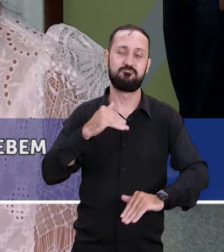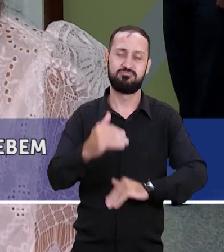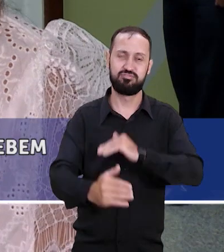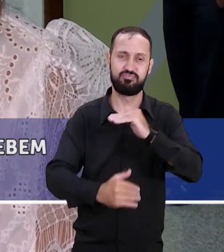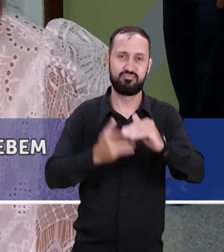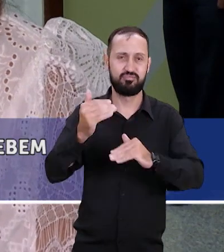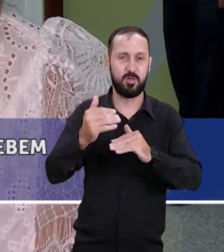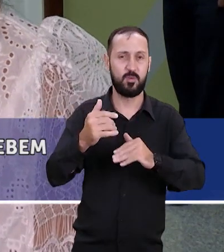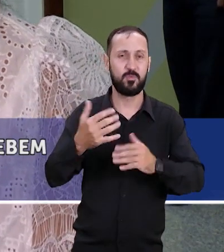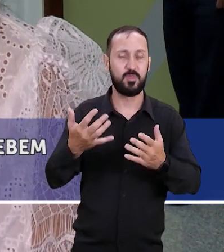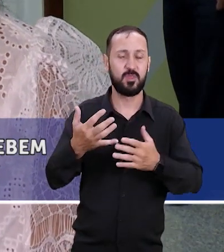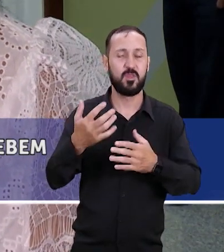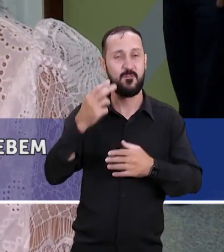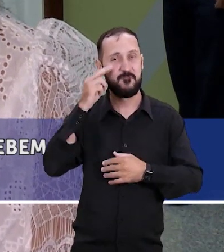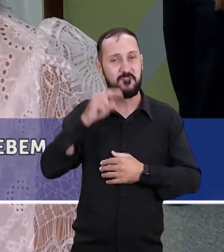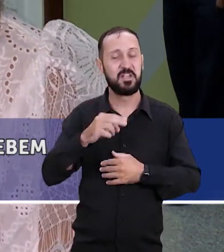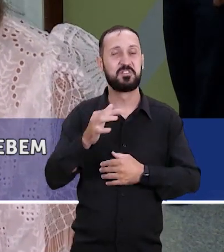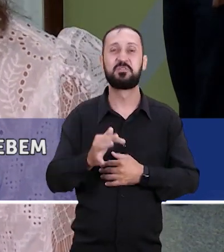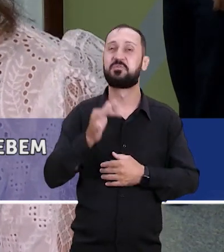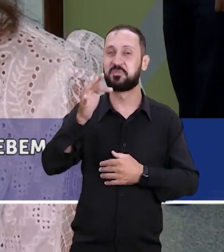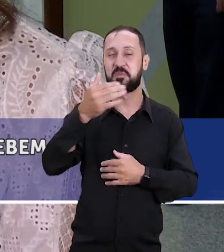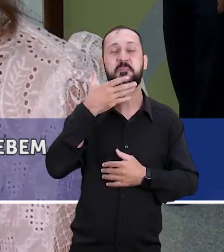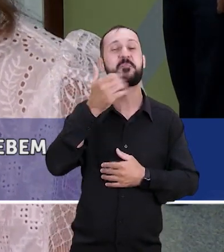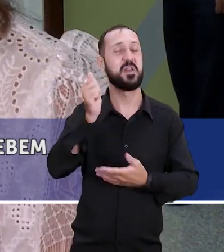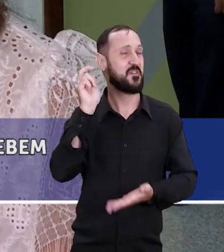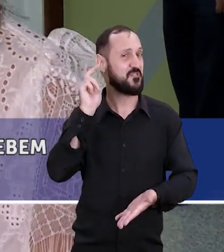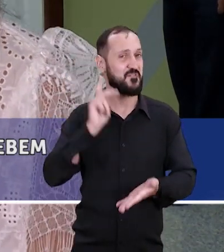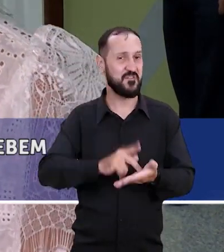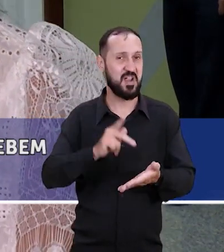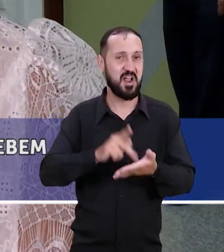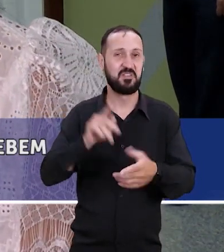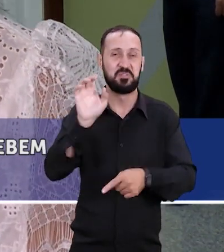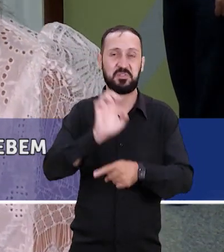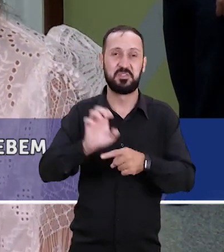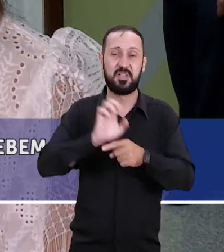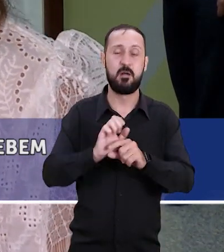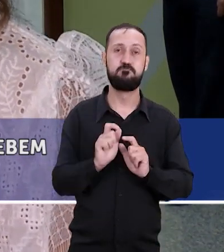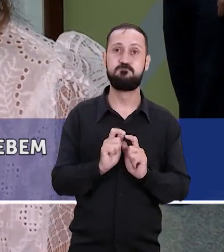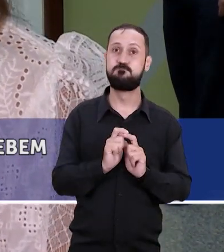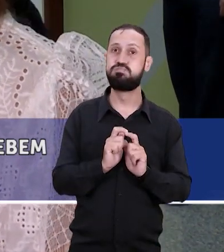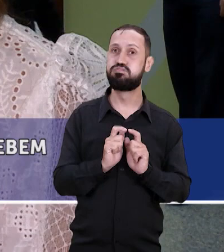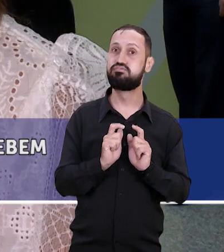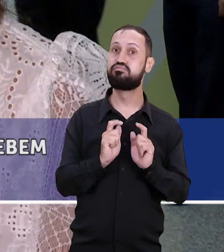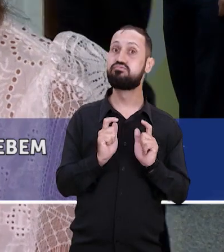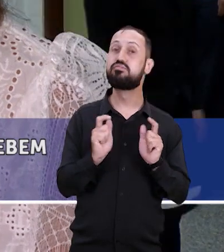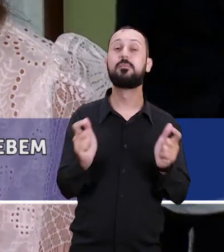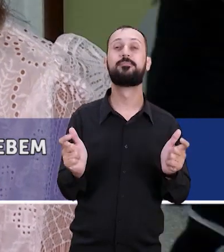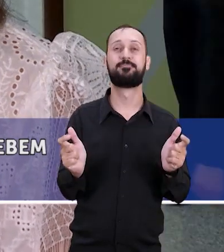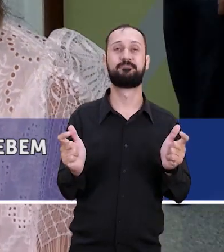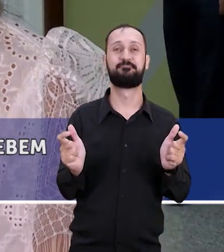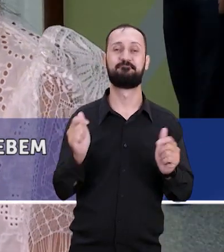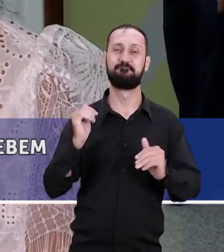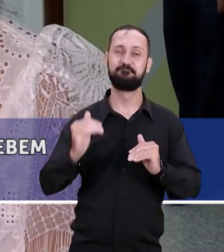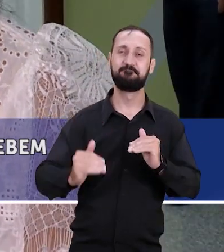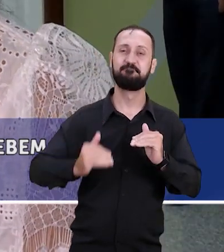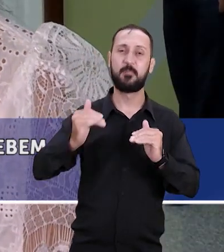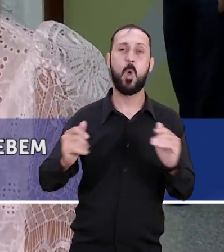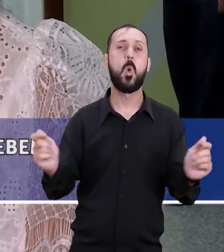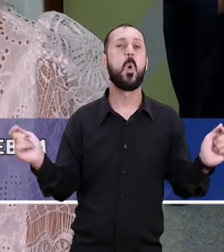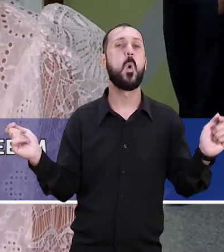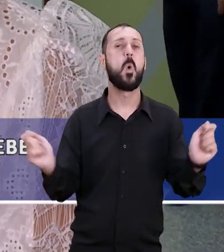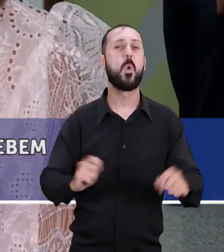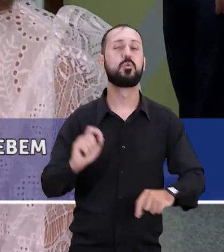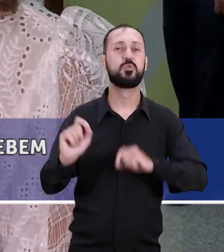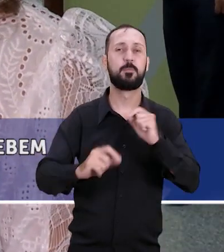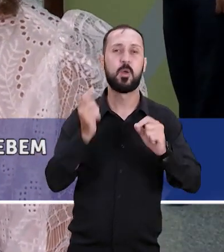público. Então, o que eu vejo é um futuro realmente melhor, de um Estado maior e cada vez mais